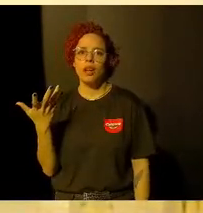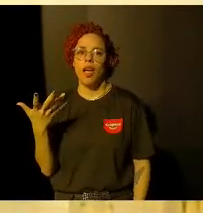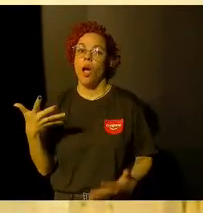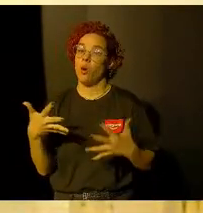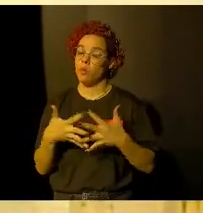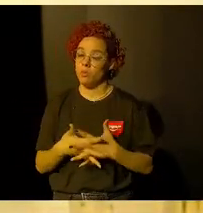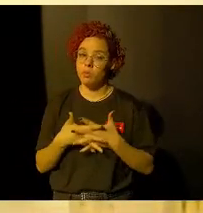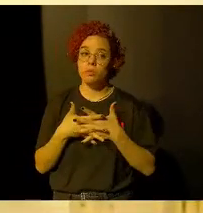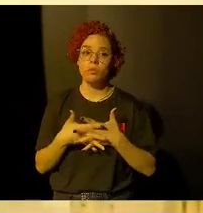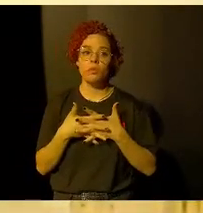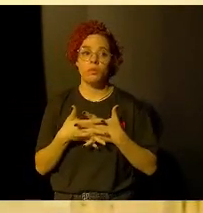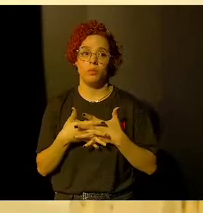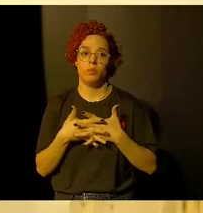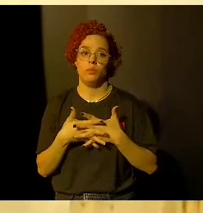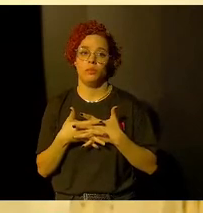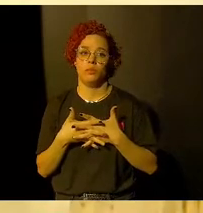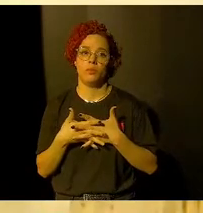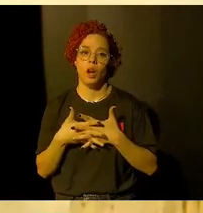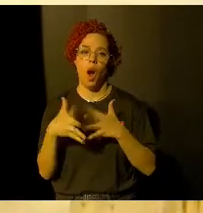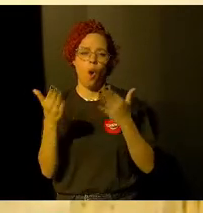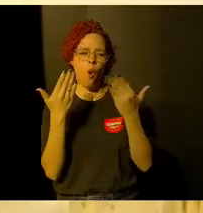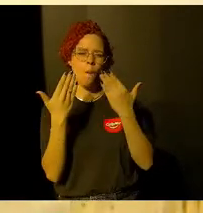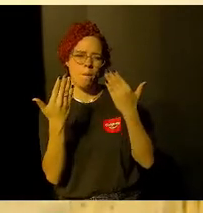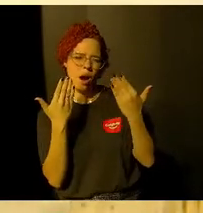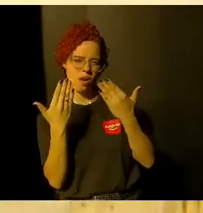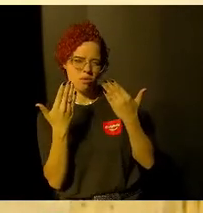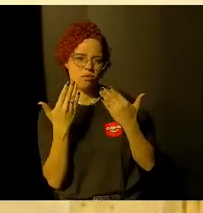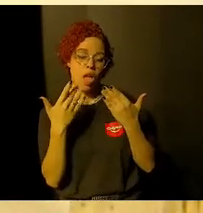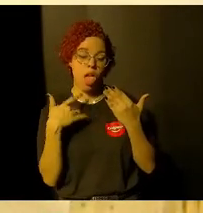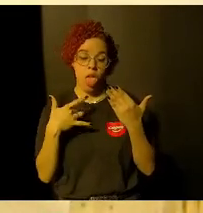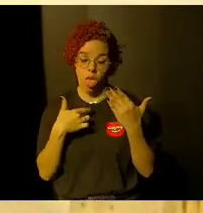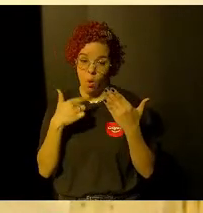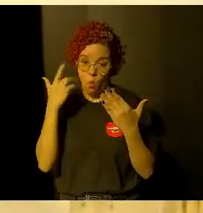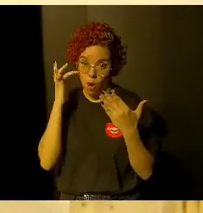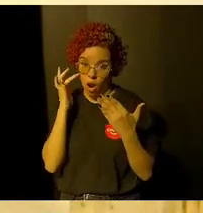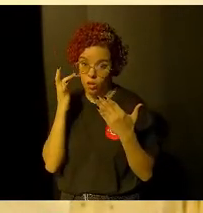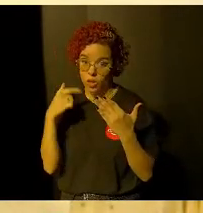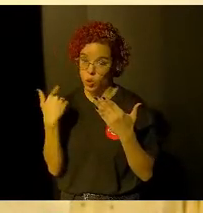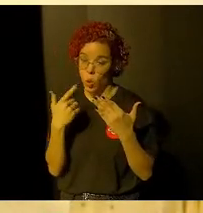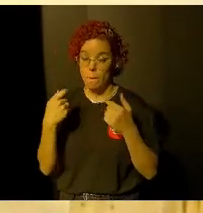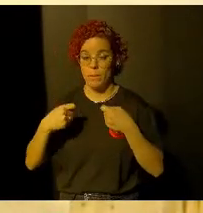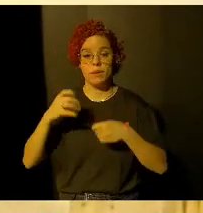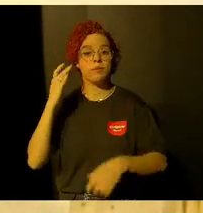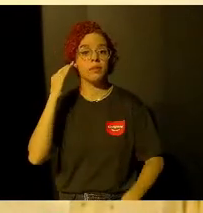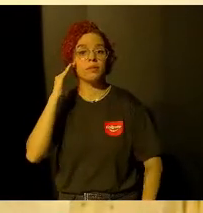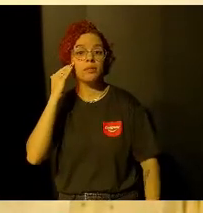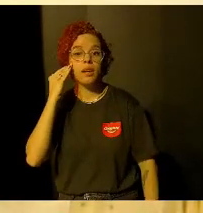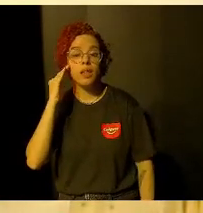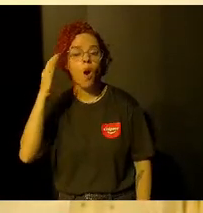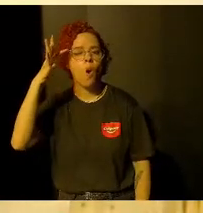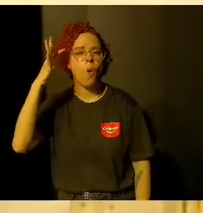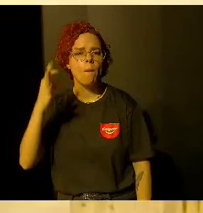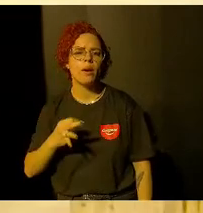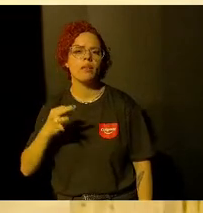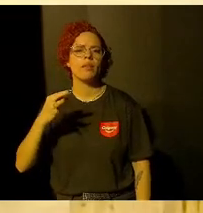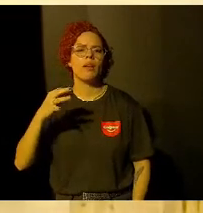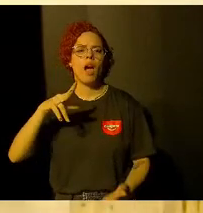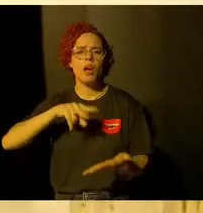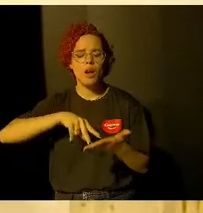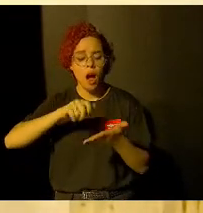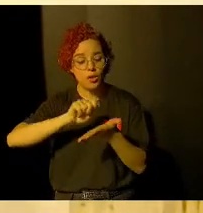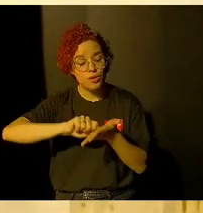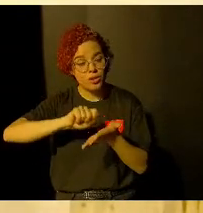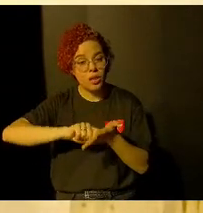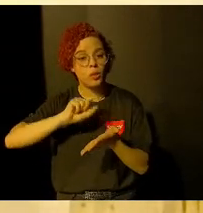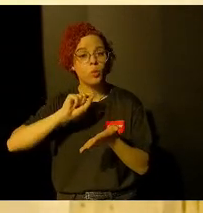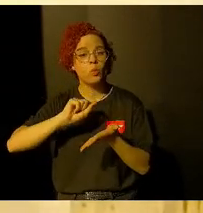complicado a comparação eu acho que nós temos que entender a escrita Ou pelo menos da minha reflexão o que às vezes